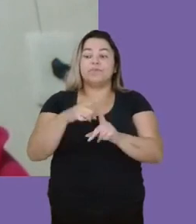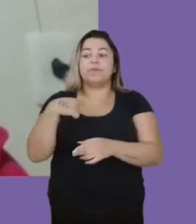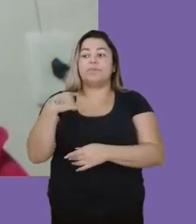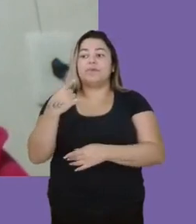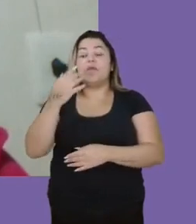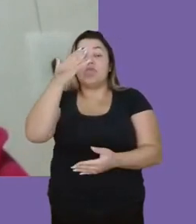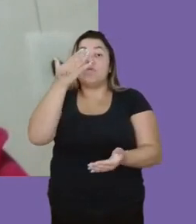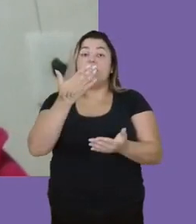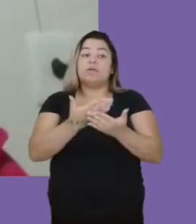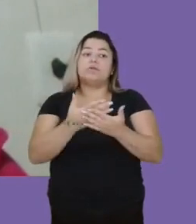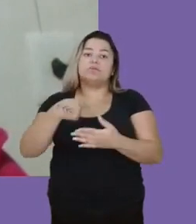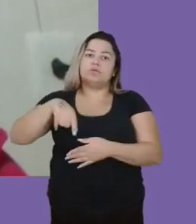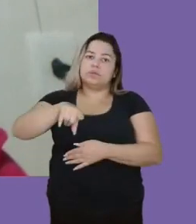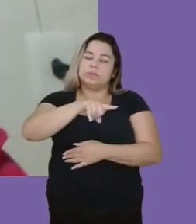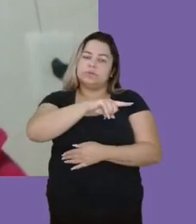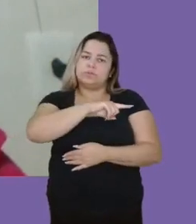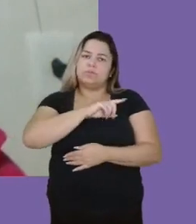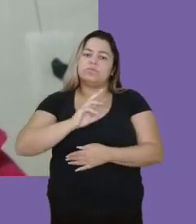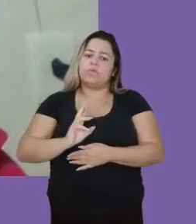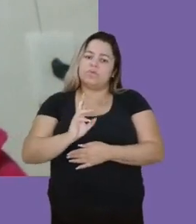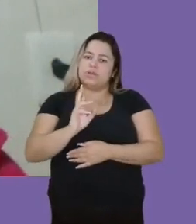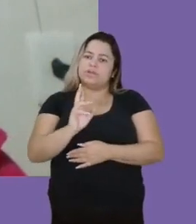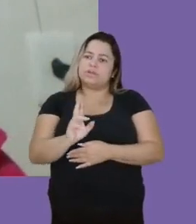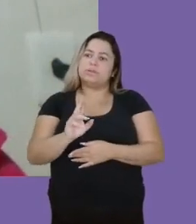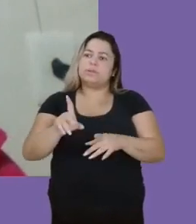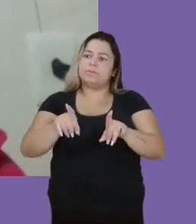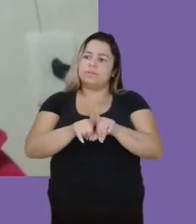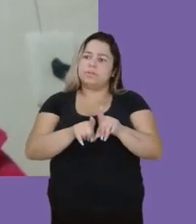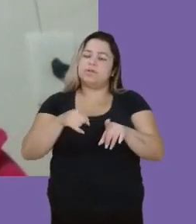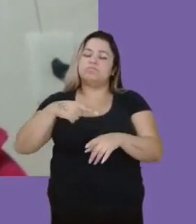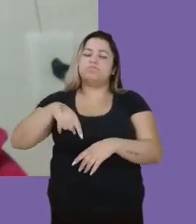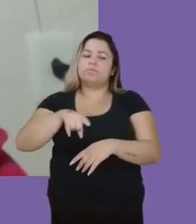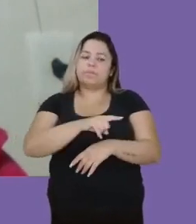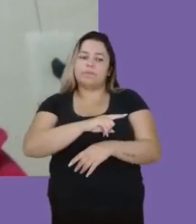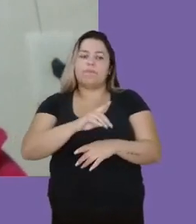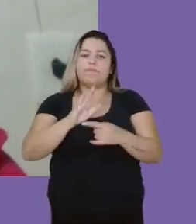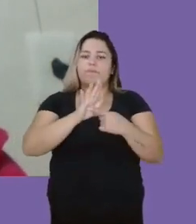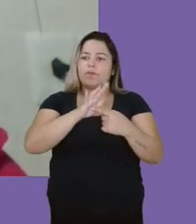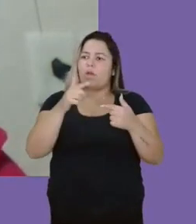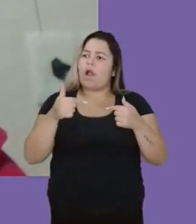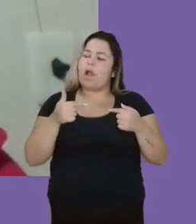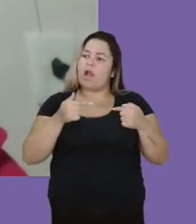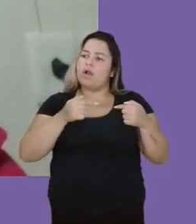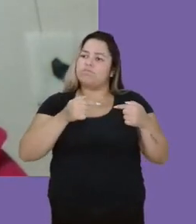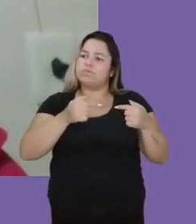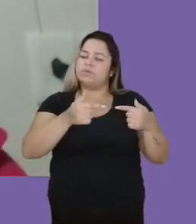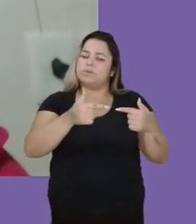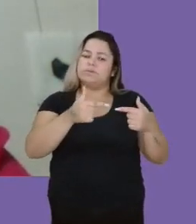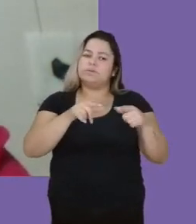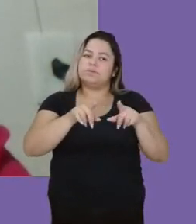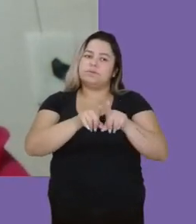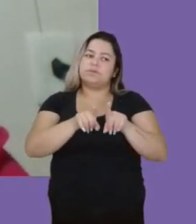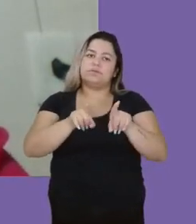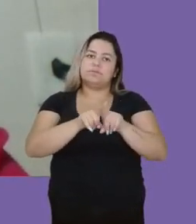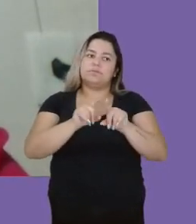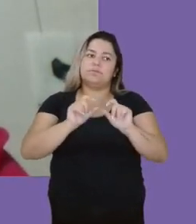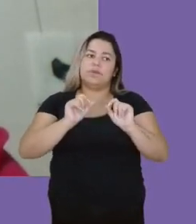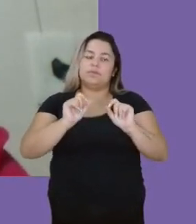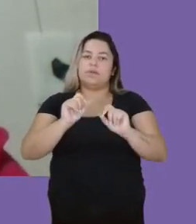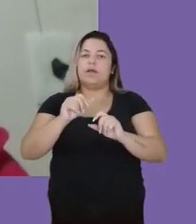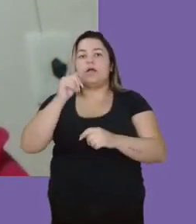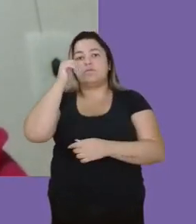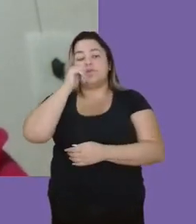eu acredito que nós somos referências e a gente trava essas questões, né? A luta pela emancipação das